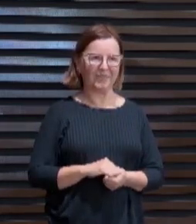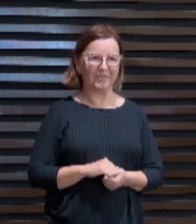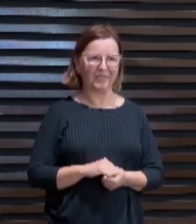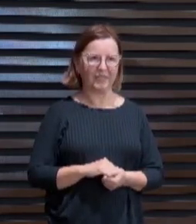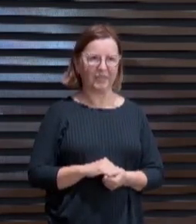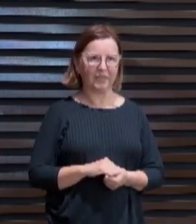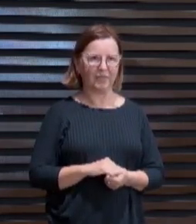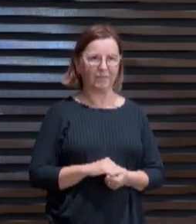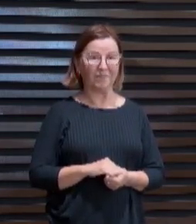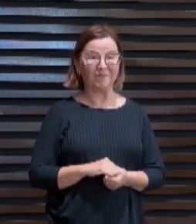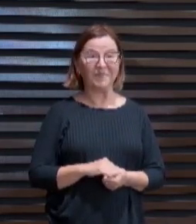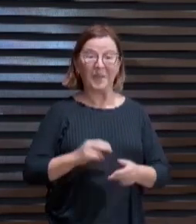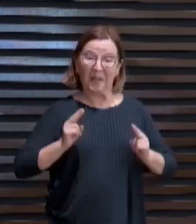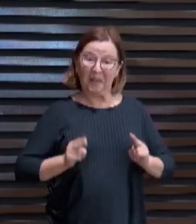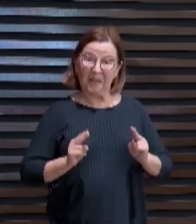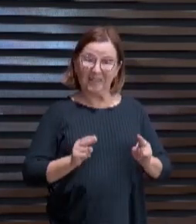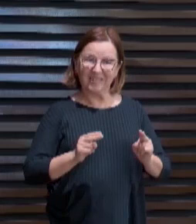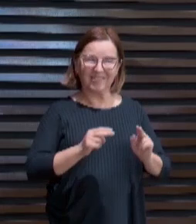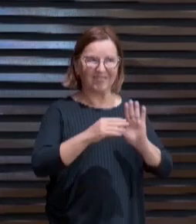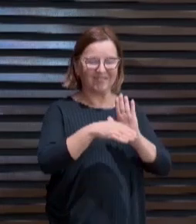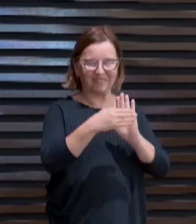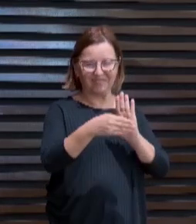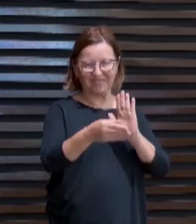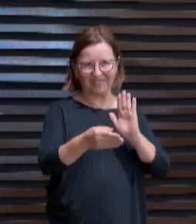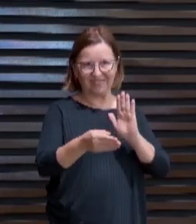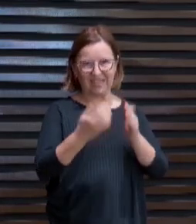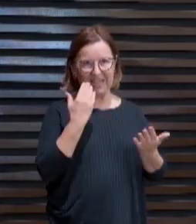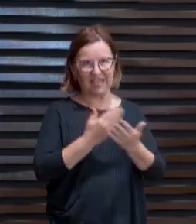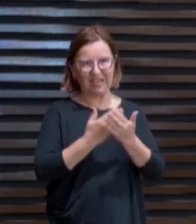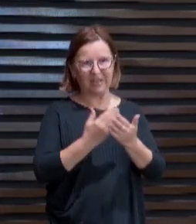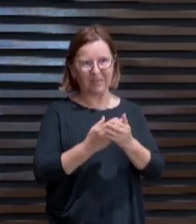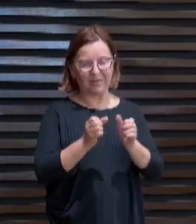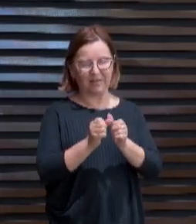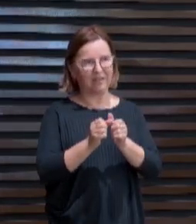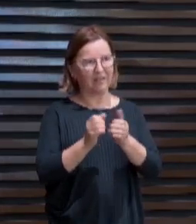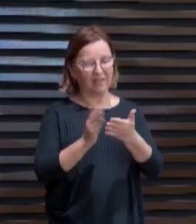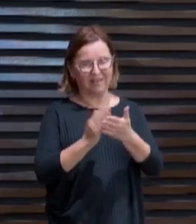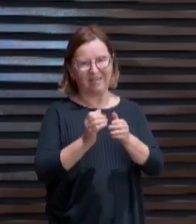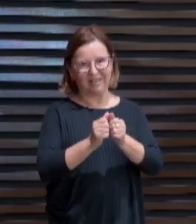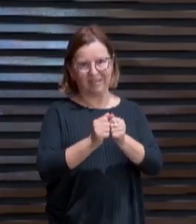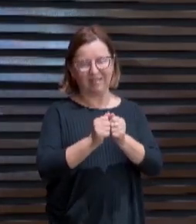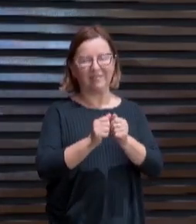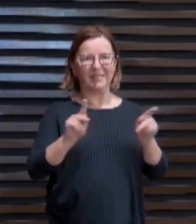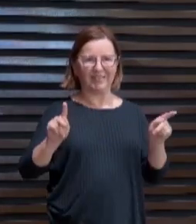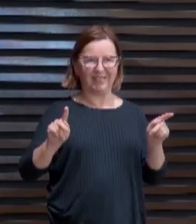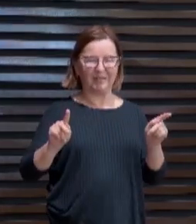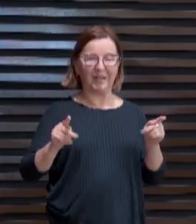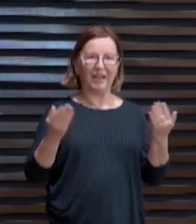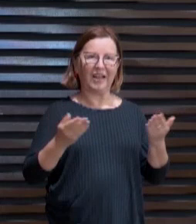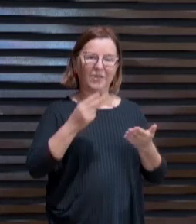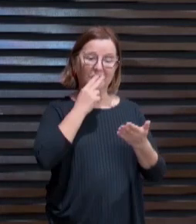Dando sequência à série de estudos no livro do Apocalipse, chegamos hoje à carta de Jesus à igreja